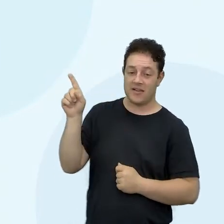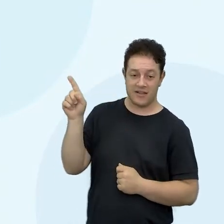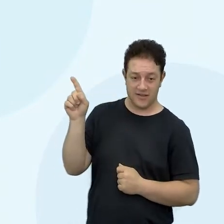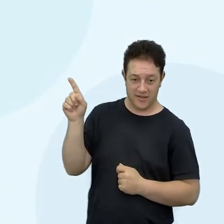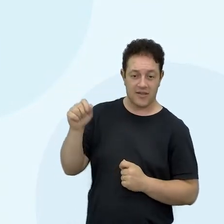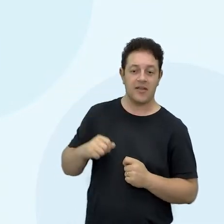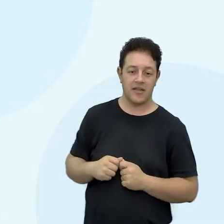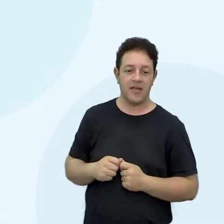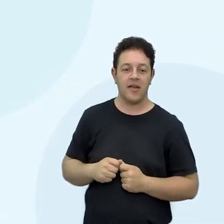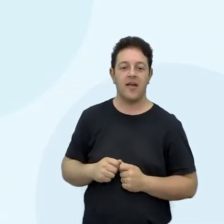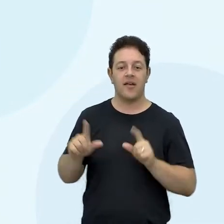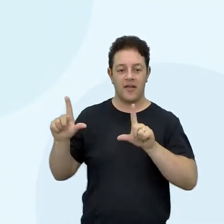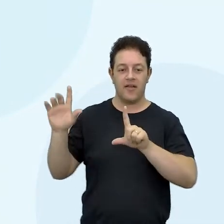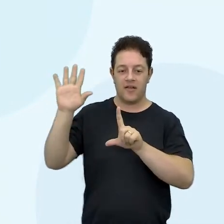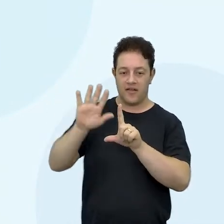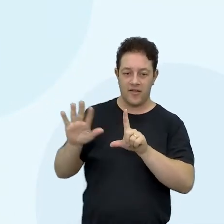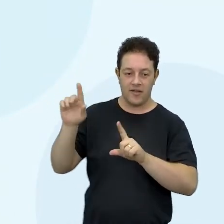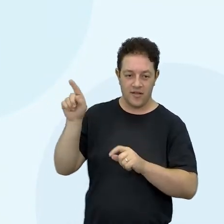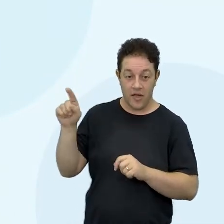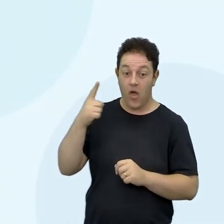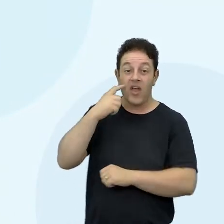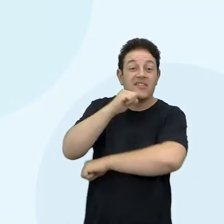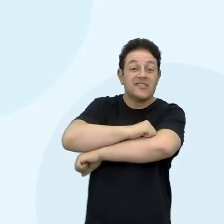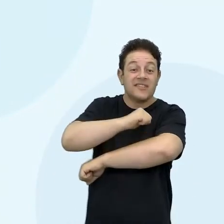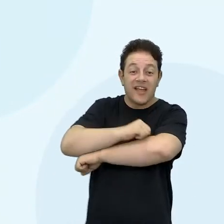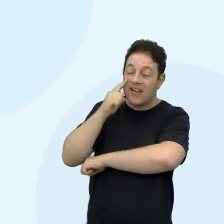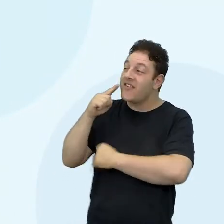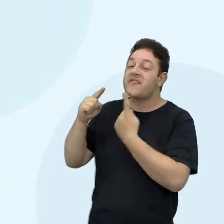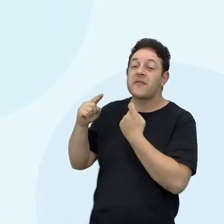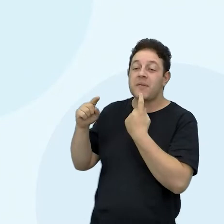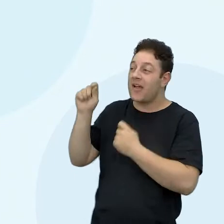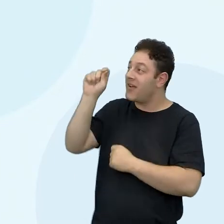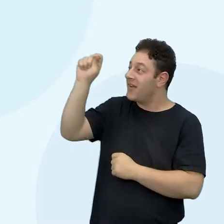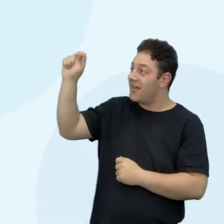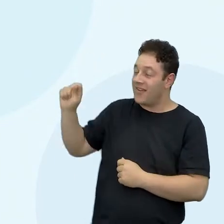no seguinte. Essa janela aqui, ó,